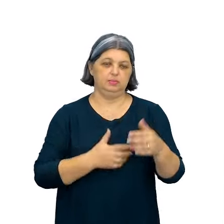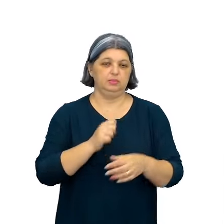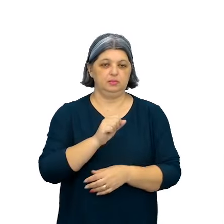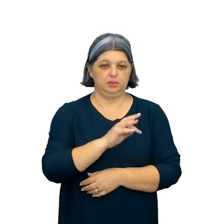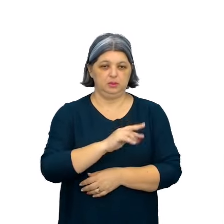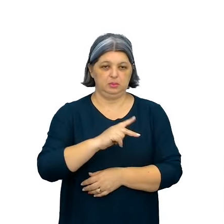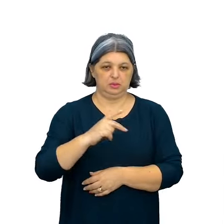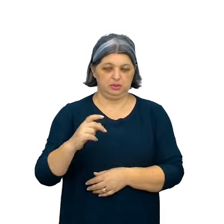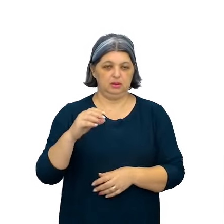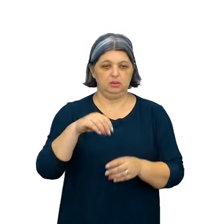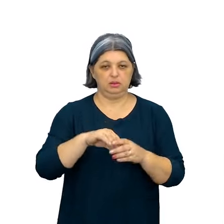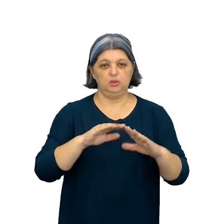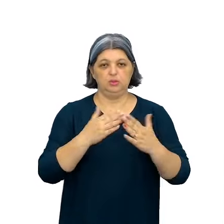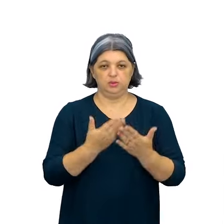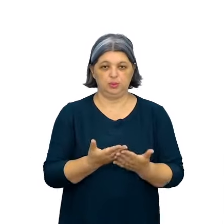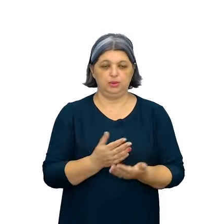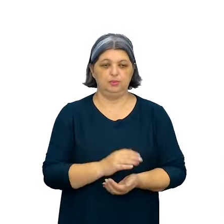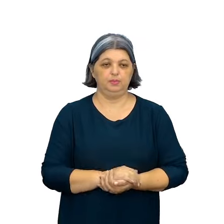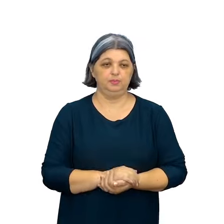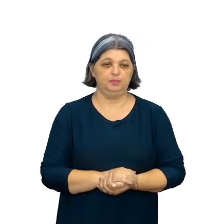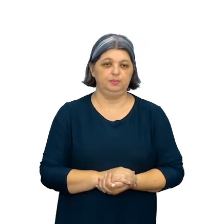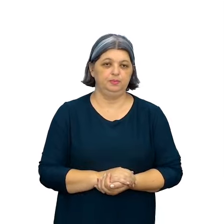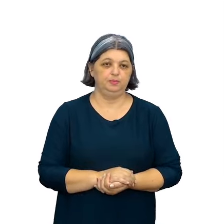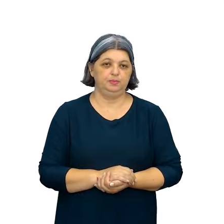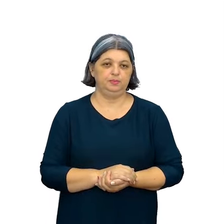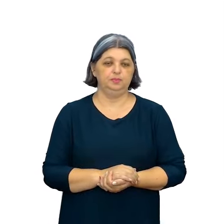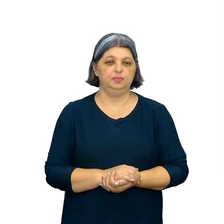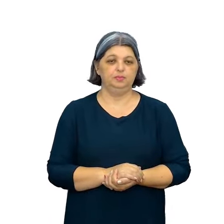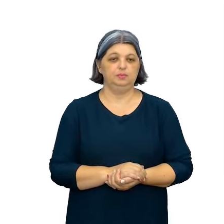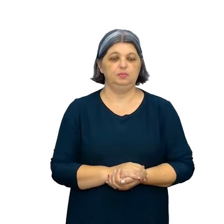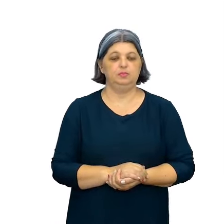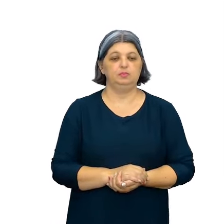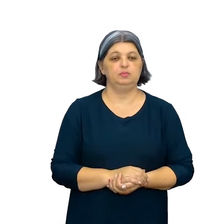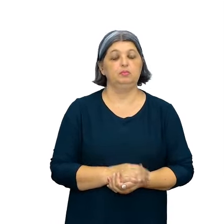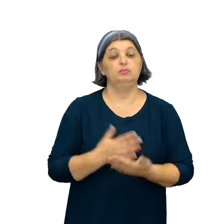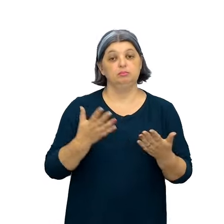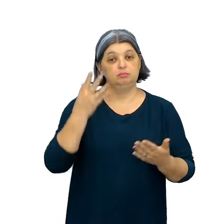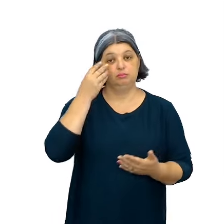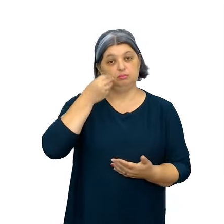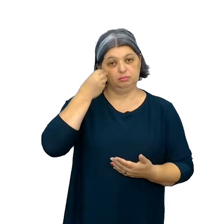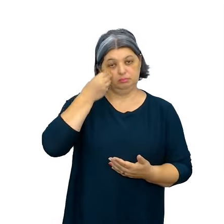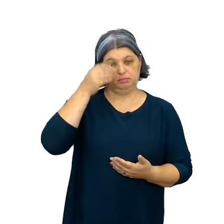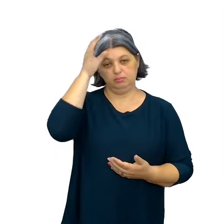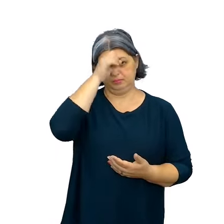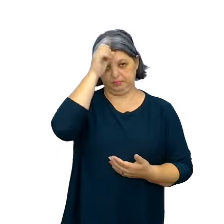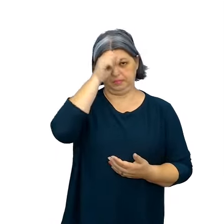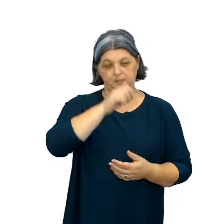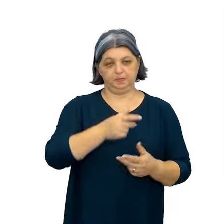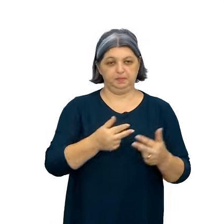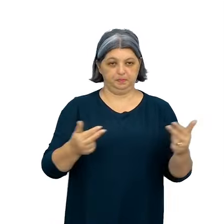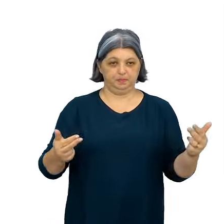do planejamento da TPC da escola, tá? Essa experiência de aprendizagem,